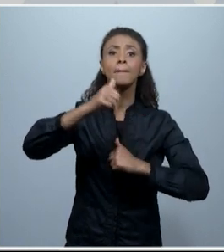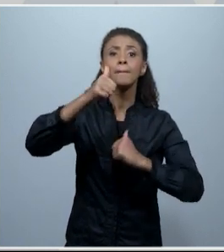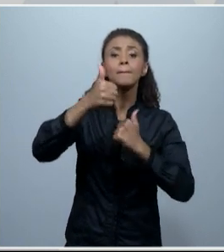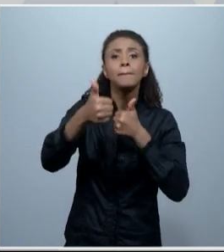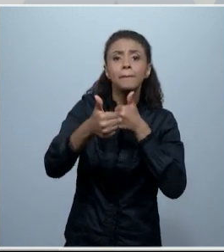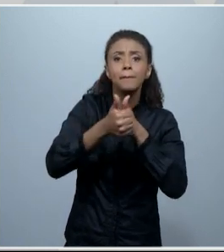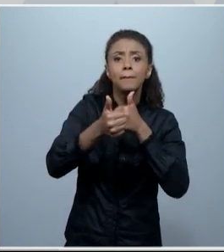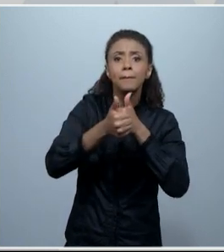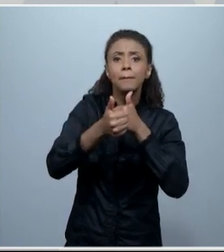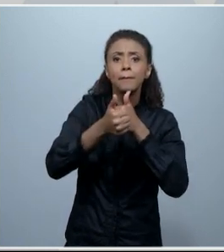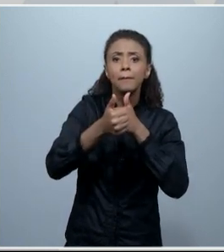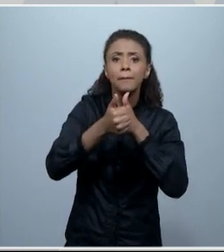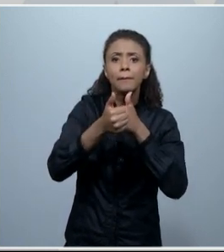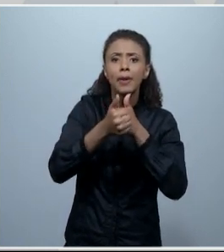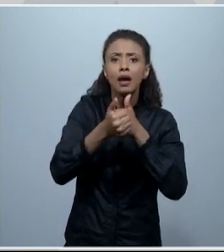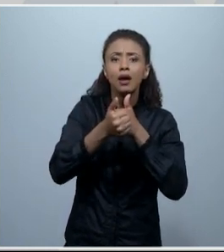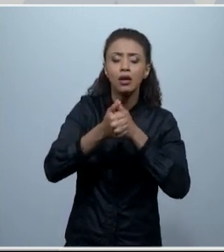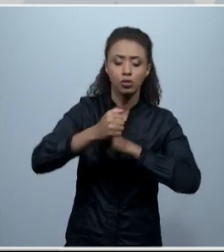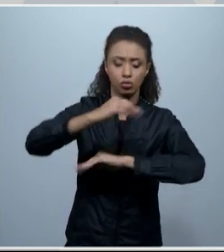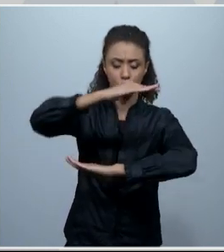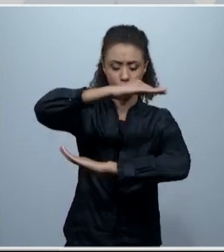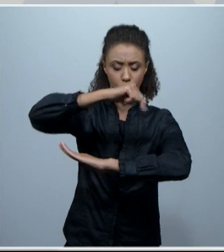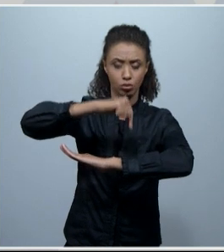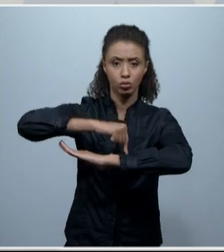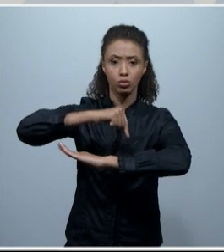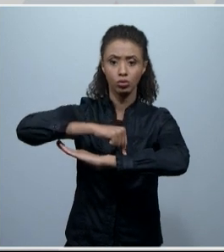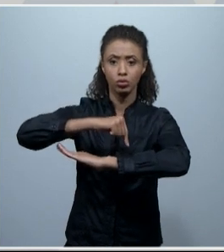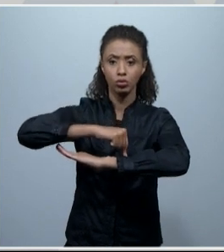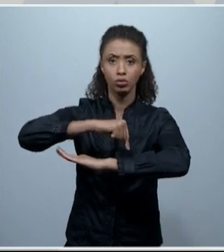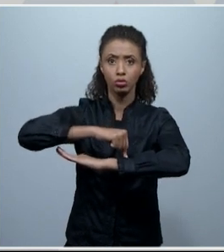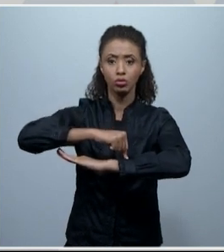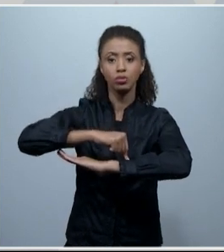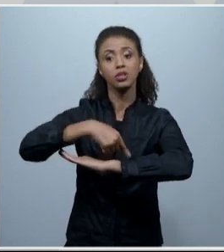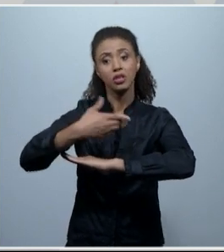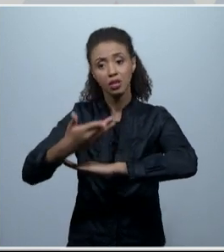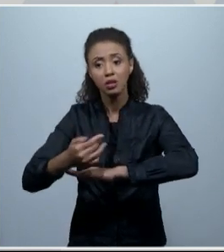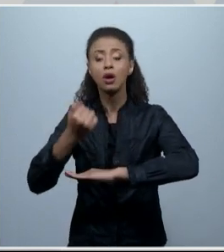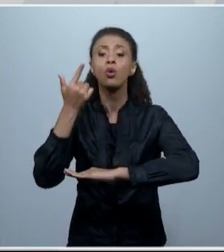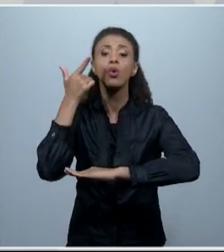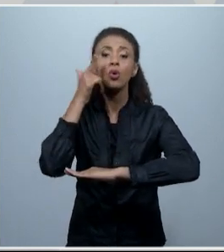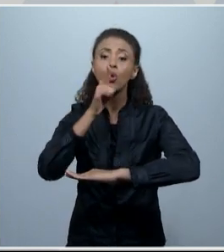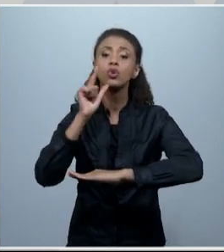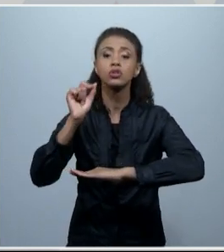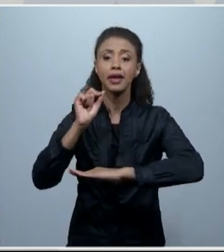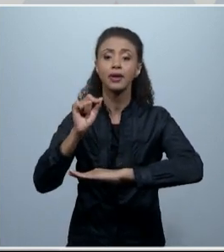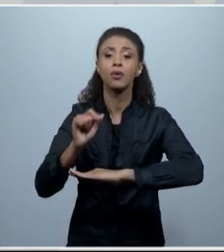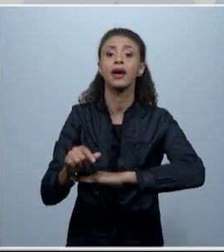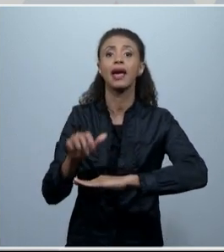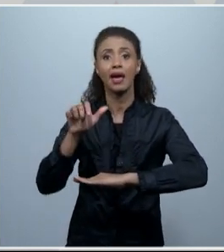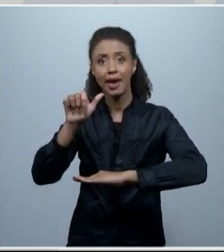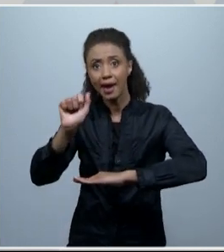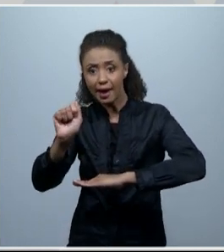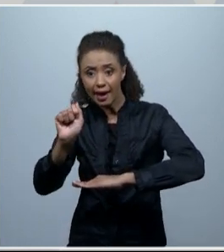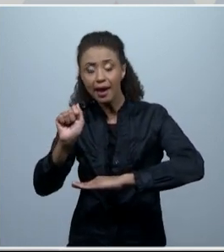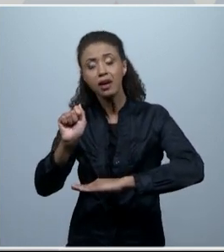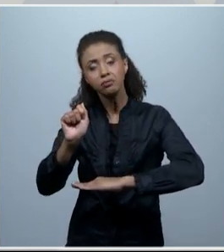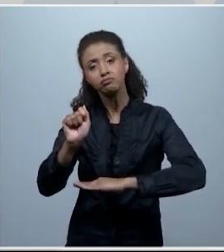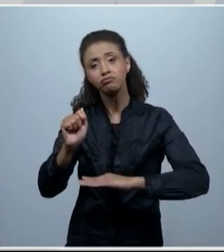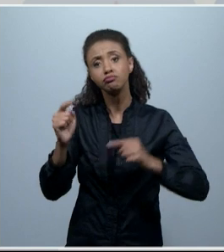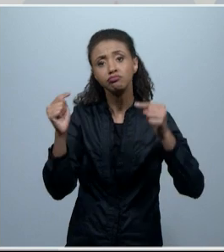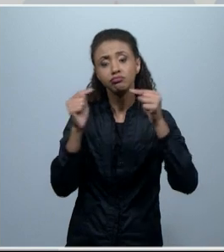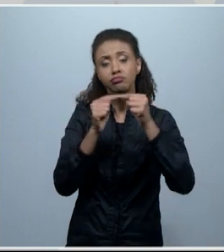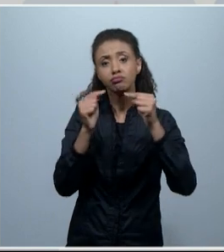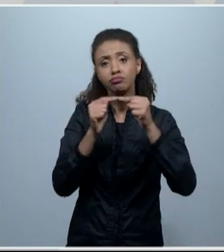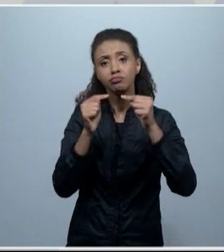é tal que o ponto a que pertence a essa reta então que eu usei de automática